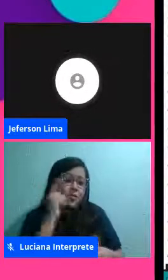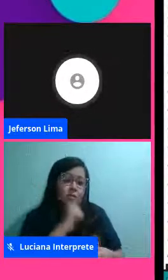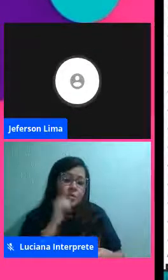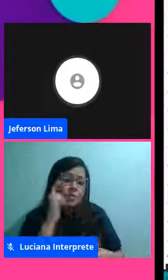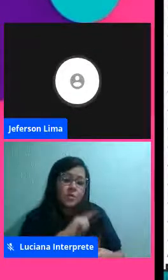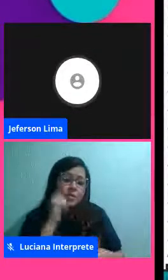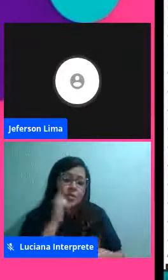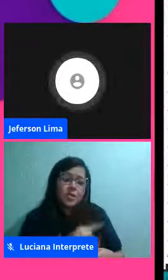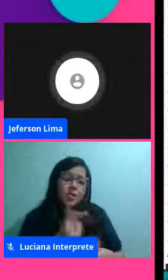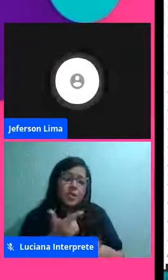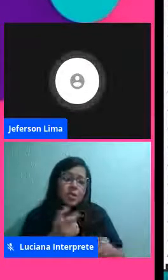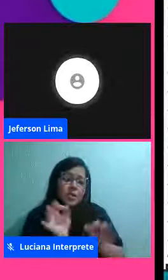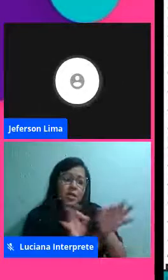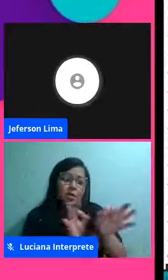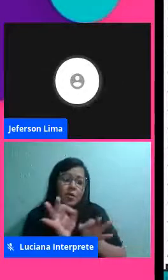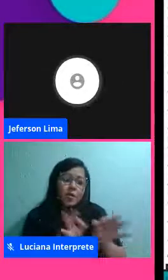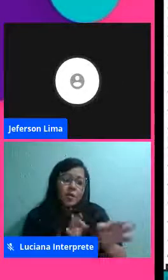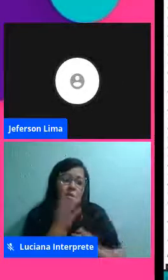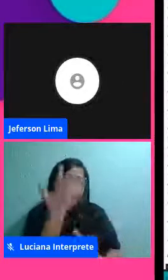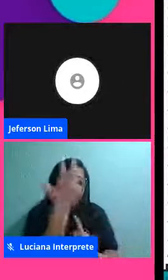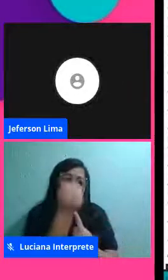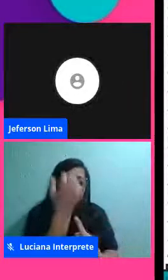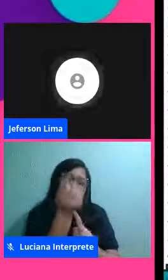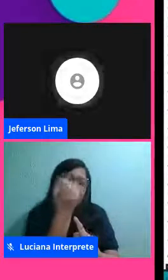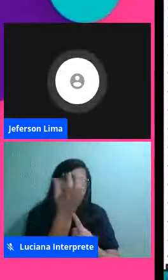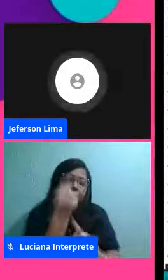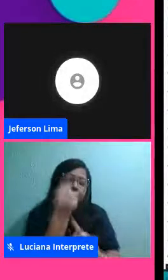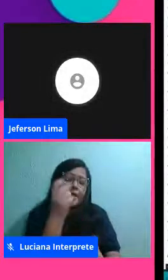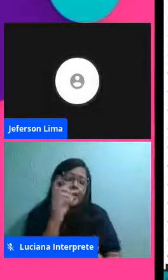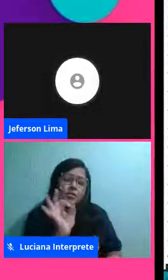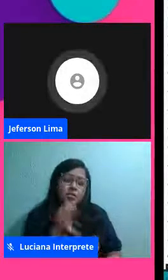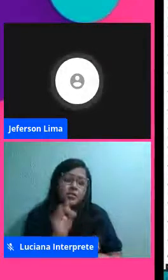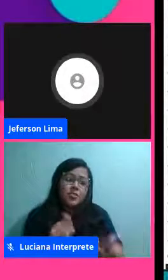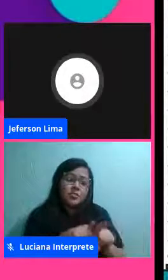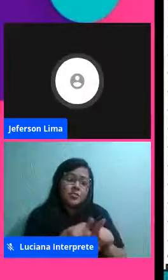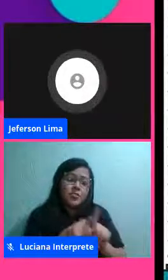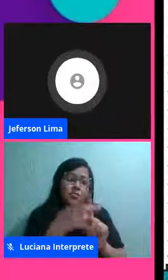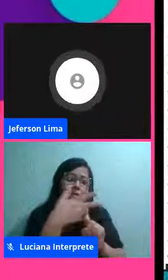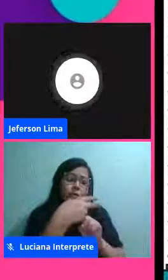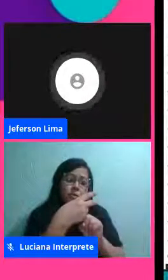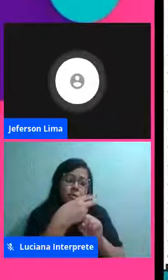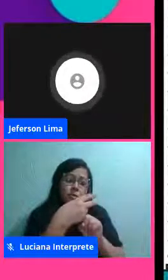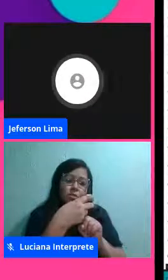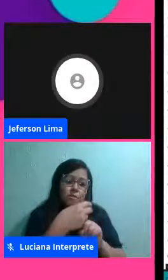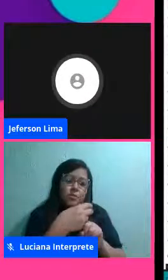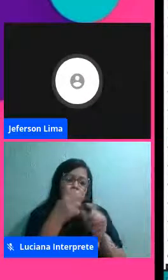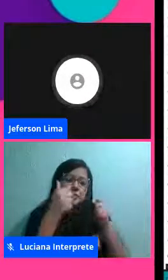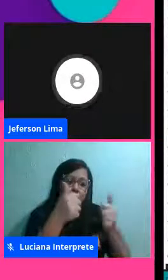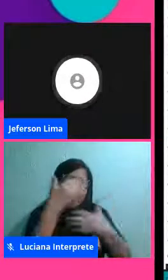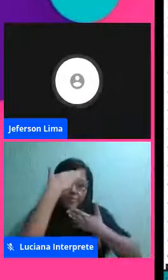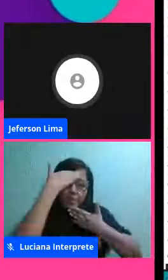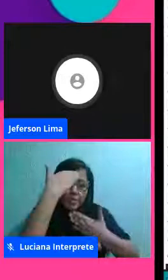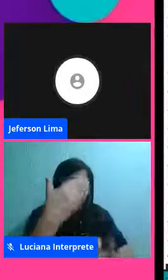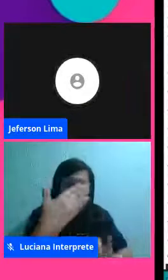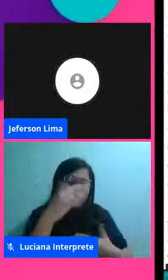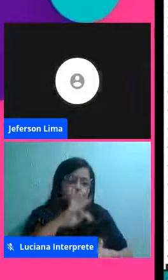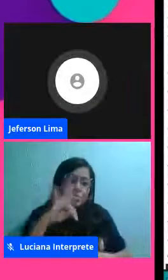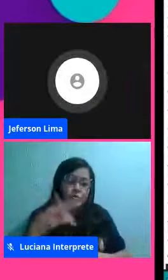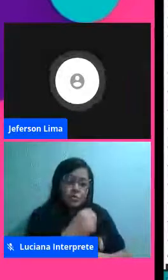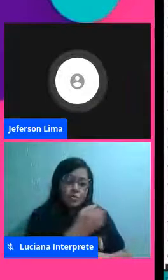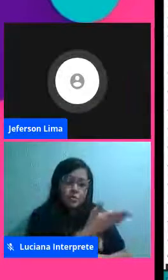poder controlar esse LED aqui ou receber data desse sensor aqui. Tranquilinho? Então, galera, agradeço a participação de todo mundo aí.